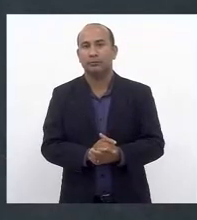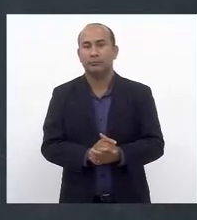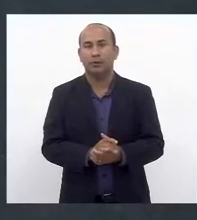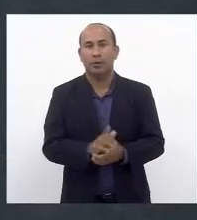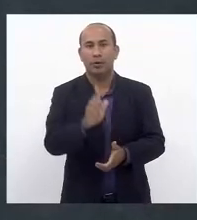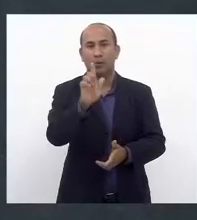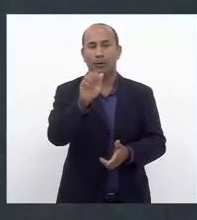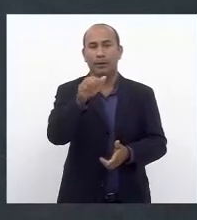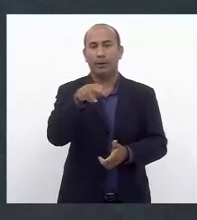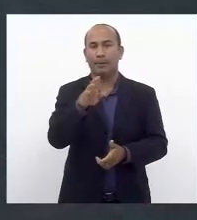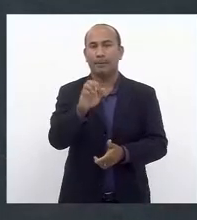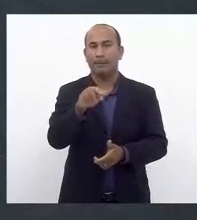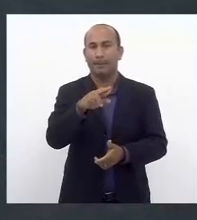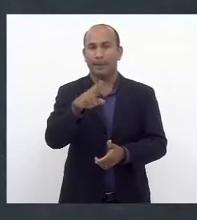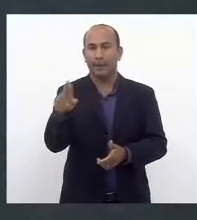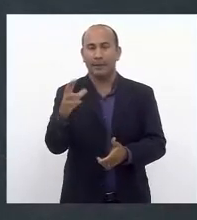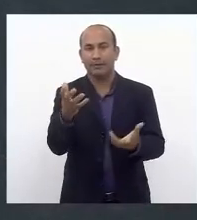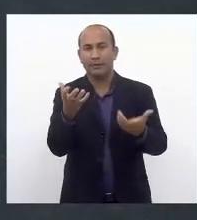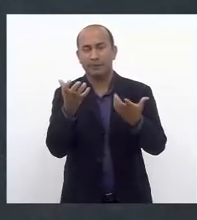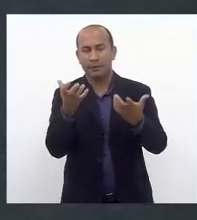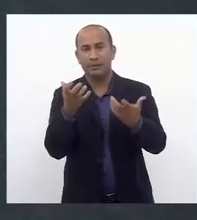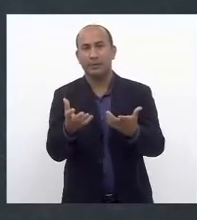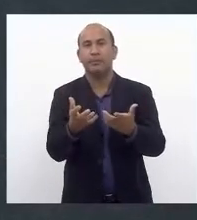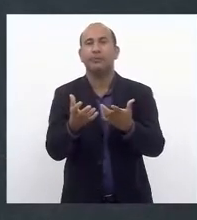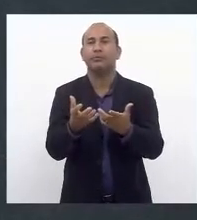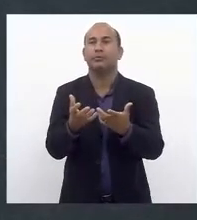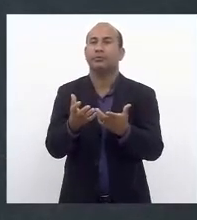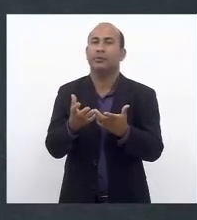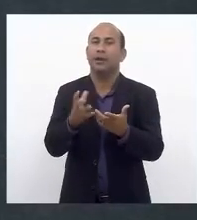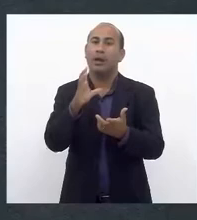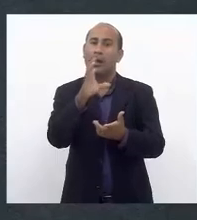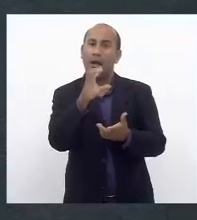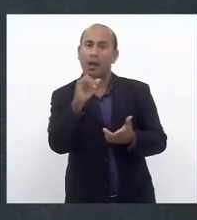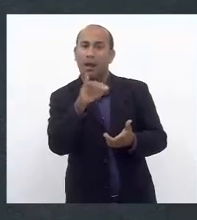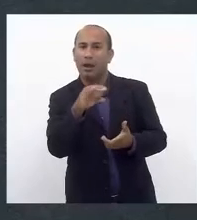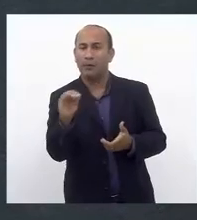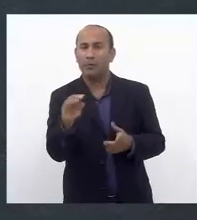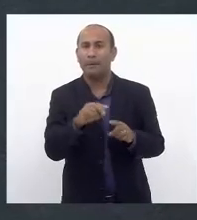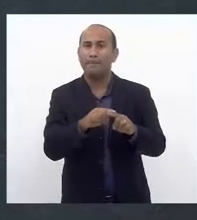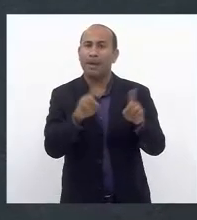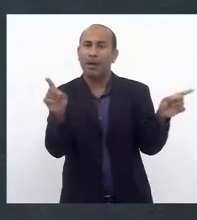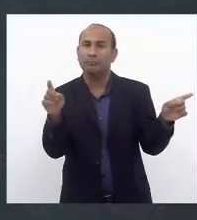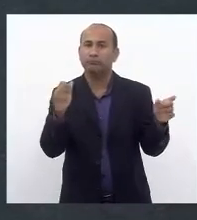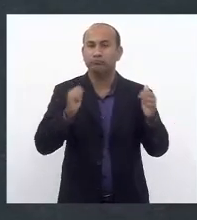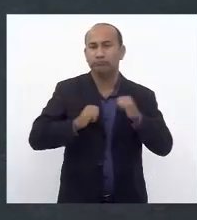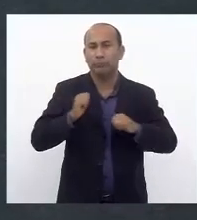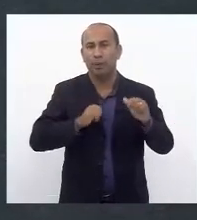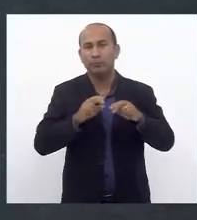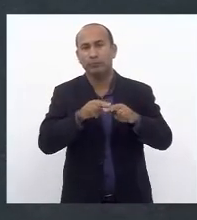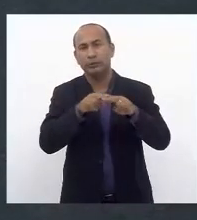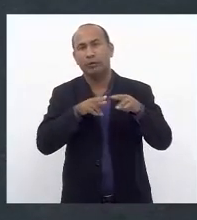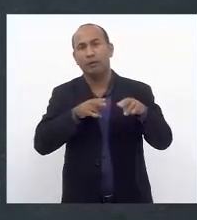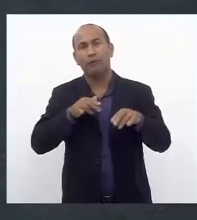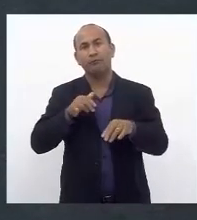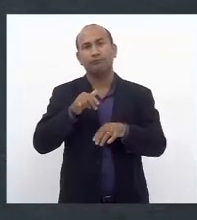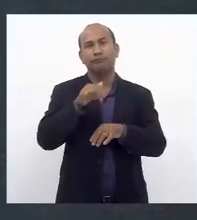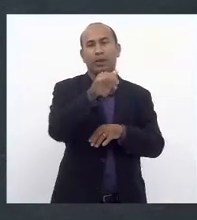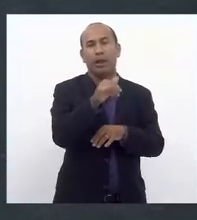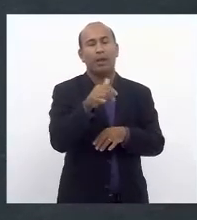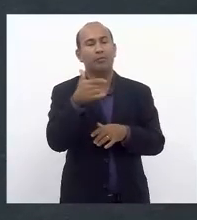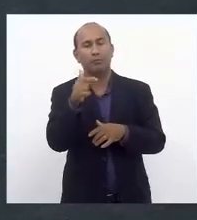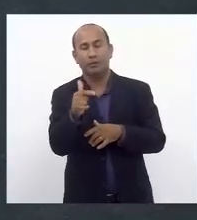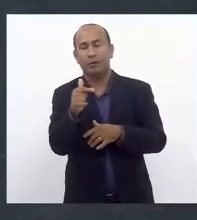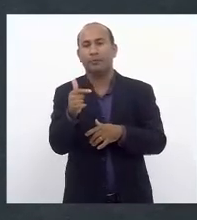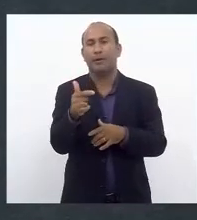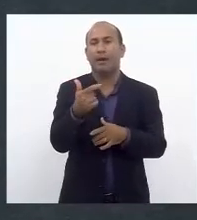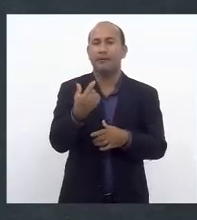gente queria ali a presença do governador Cláudio Castro, mas nessa corrida dele para viajar, infelizmente, não